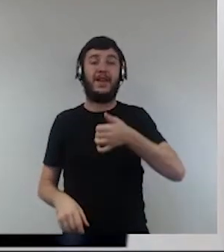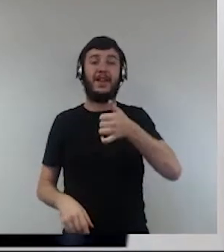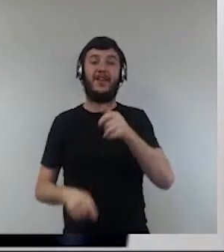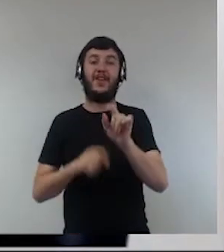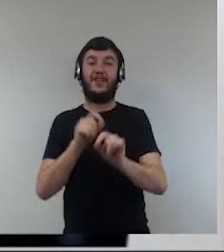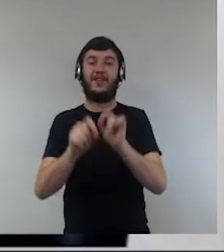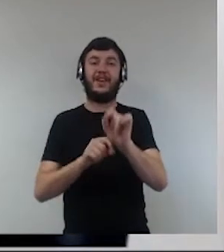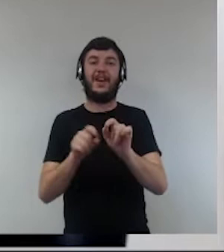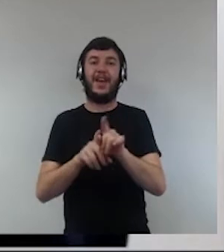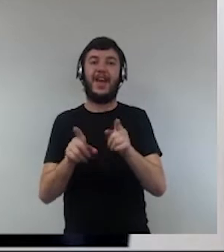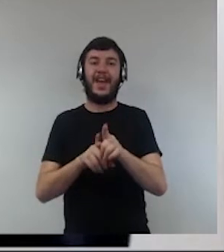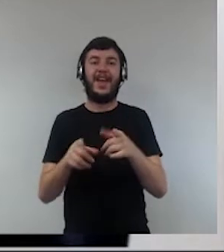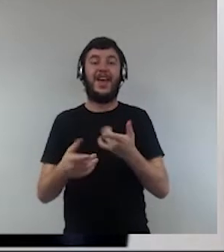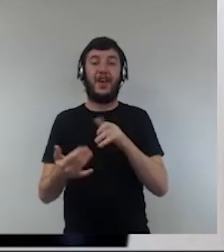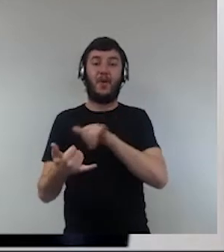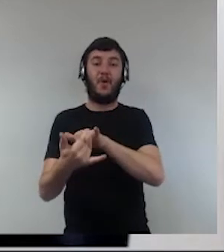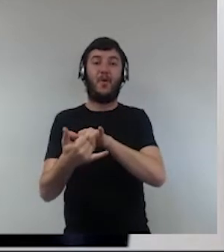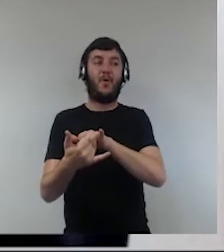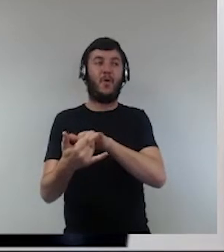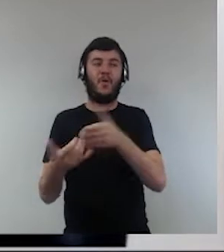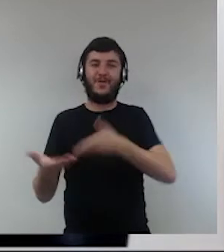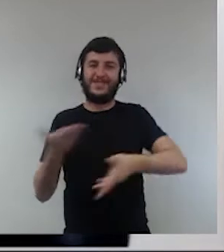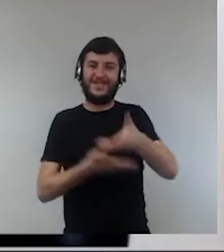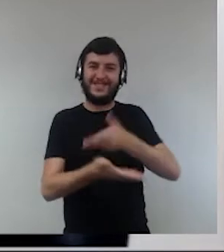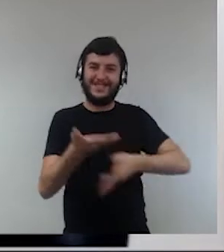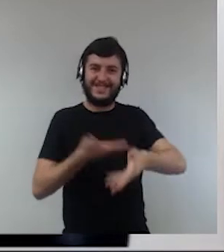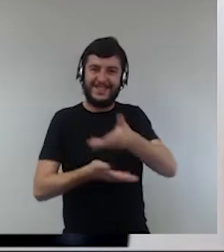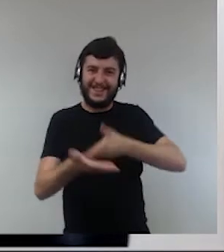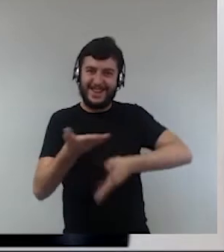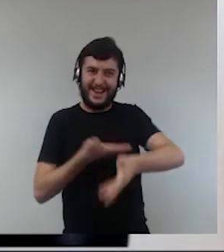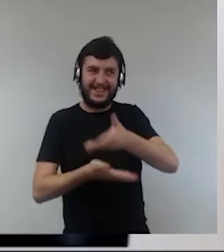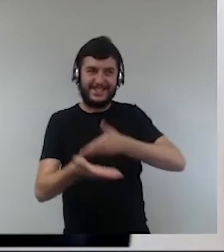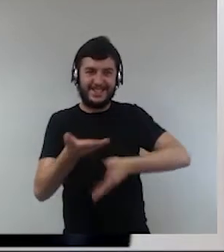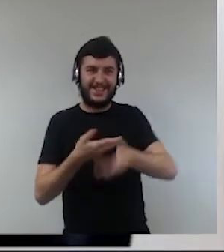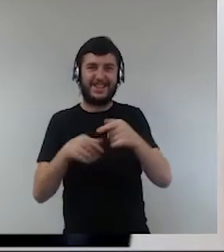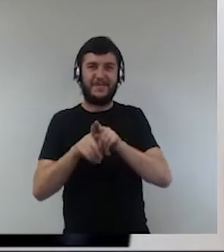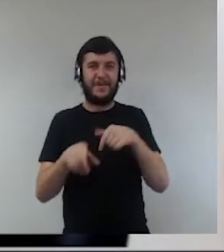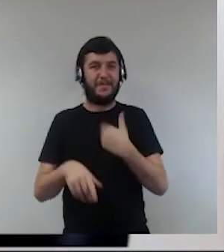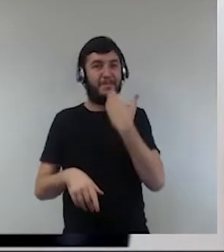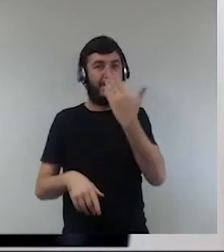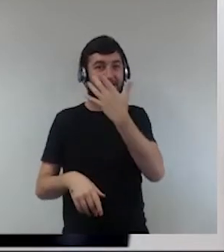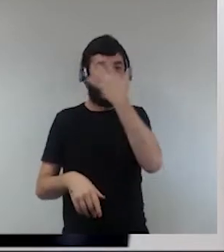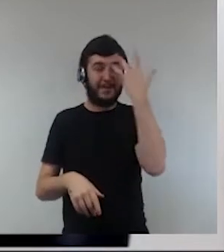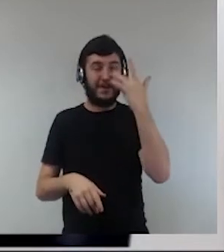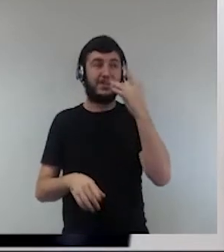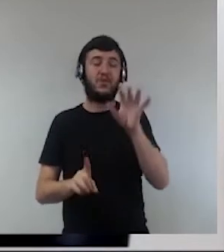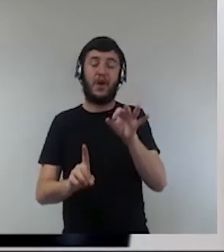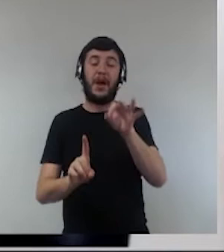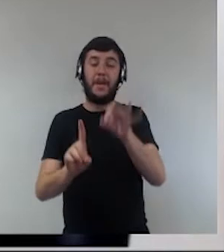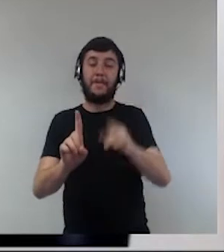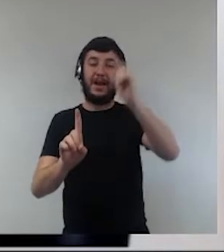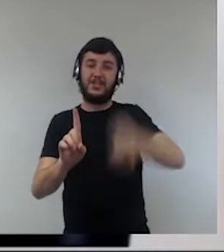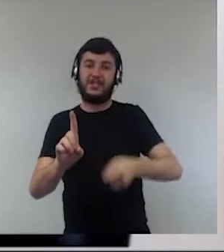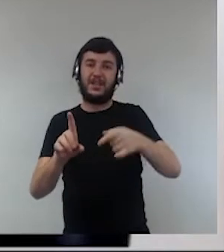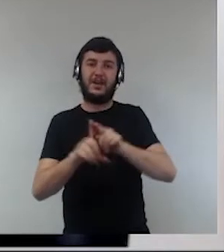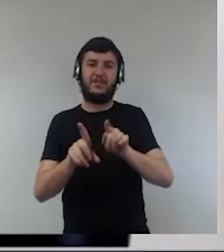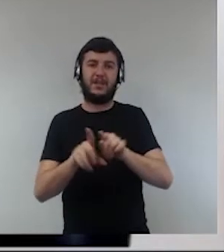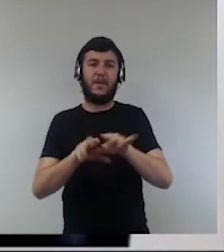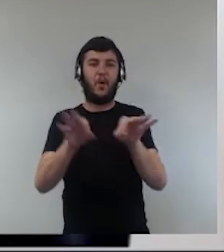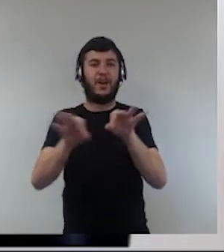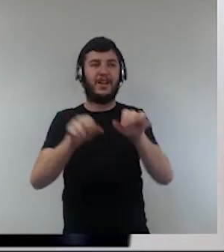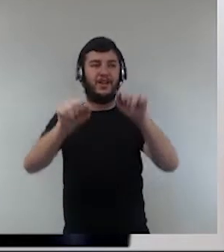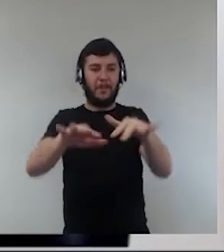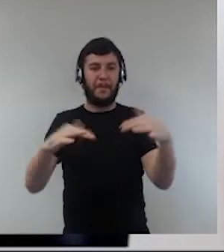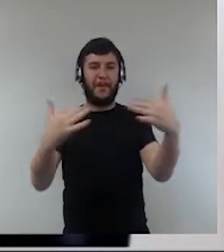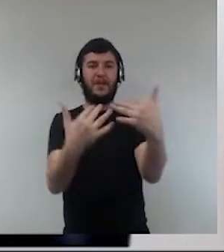da mediação, pedir que o magistrado designe uma audiência, mesmo que virtual, com esta finalidade,